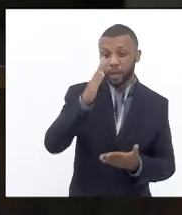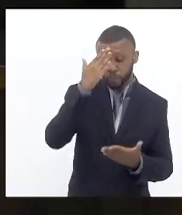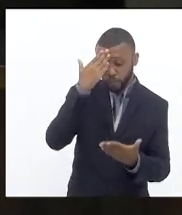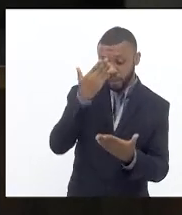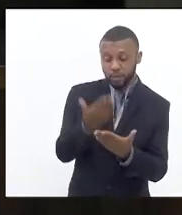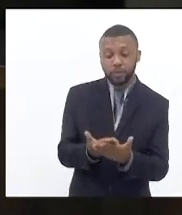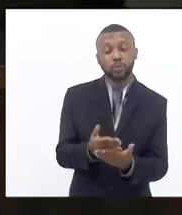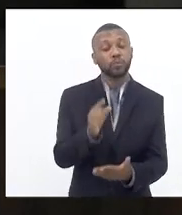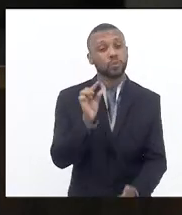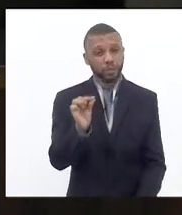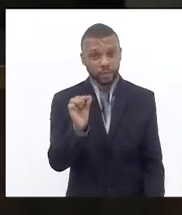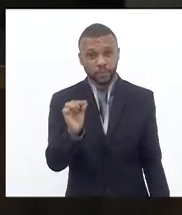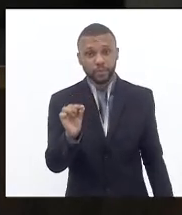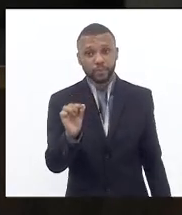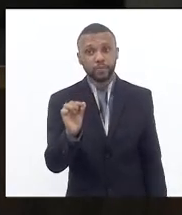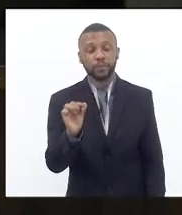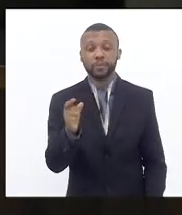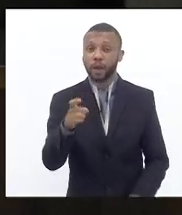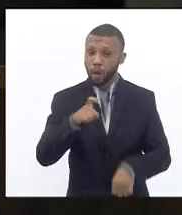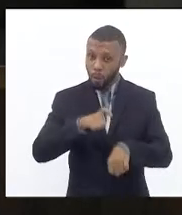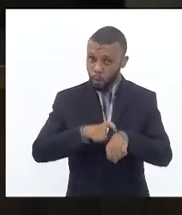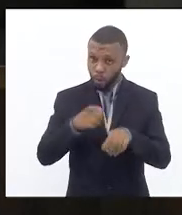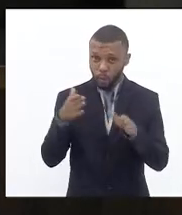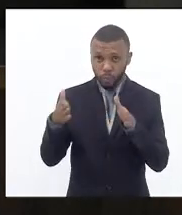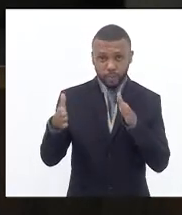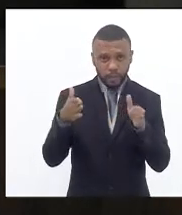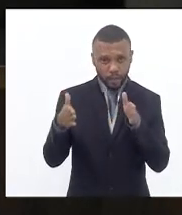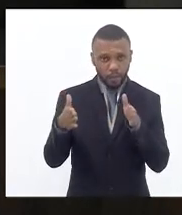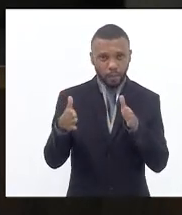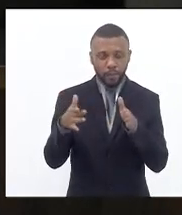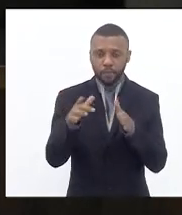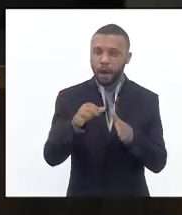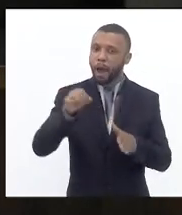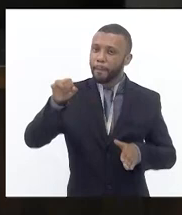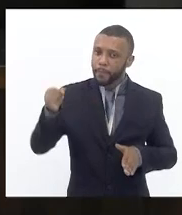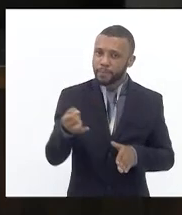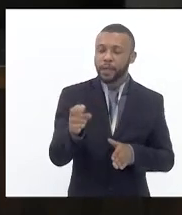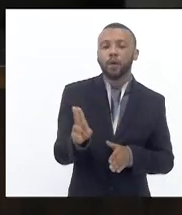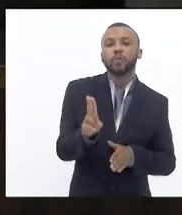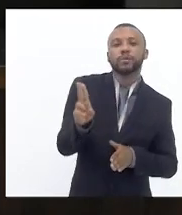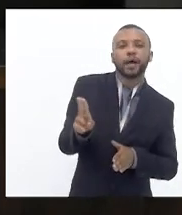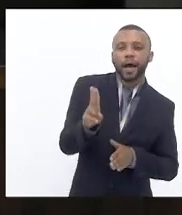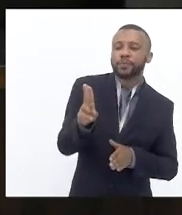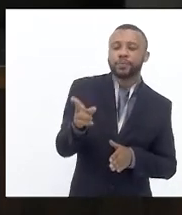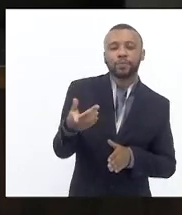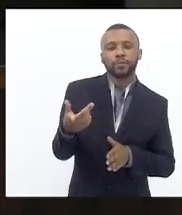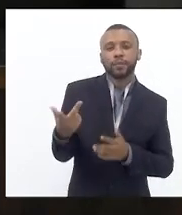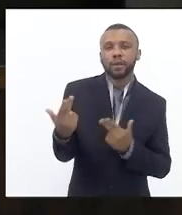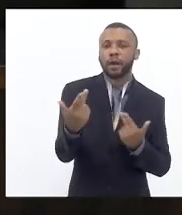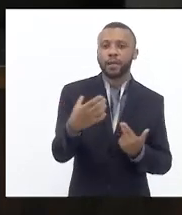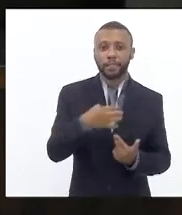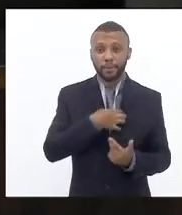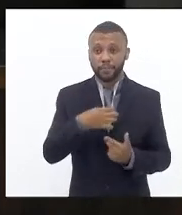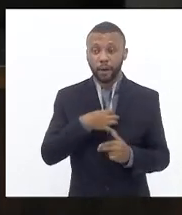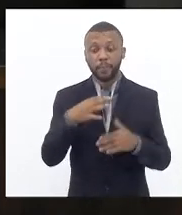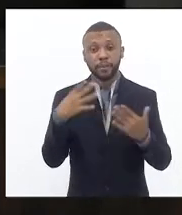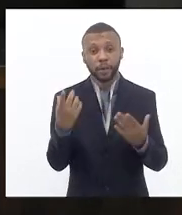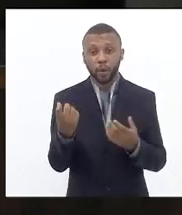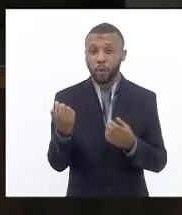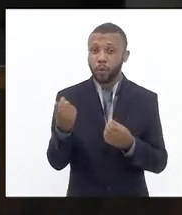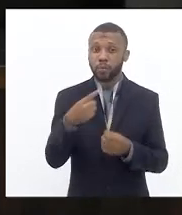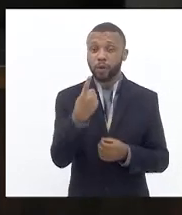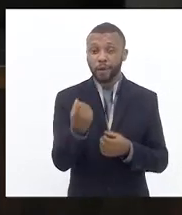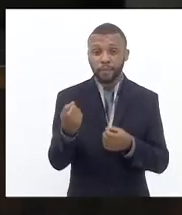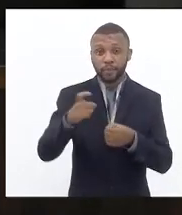creio que o tempo foi usado da maneira que era para ser o secretário volta amanhã